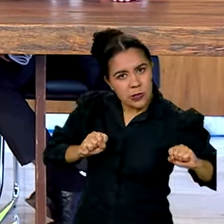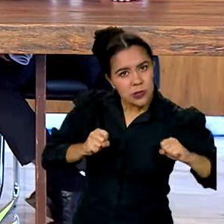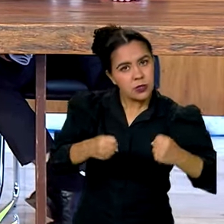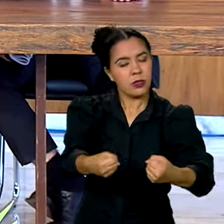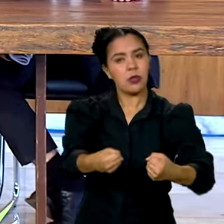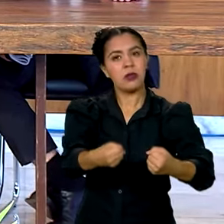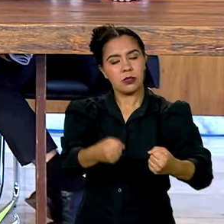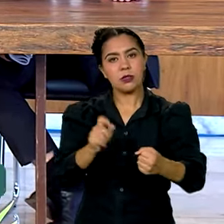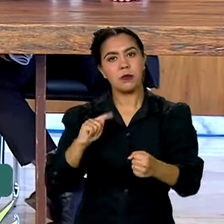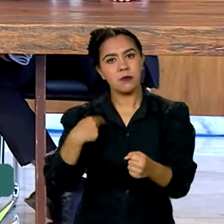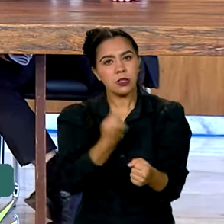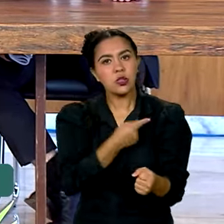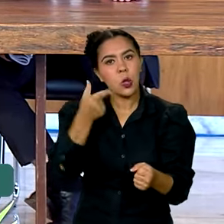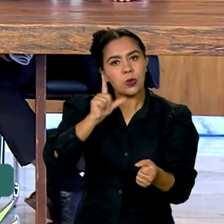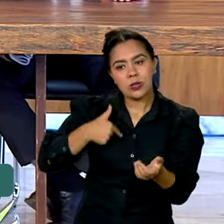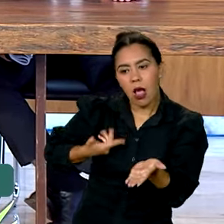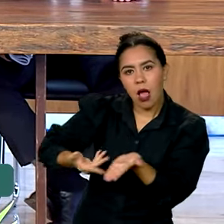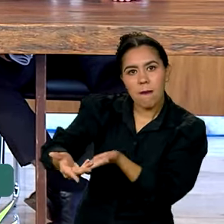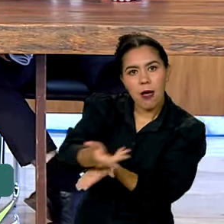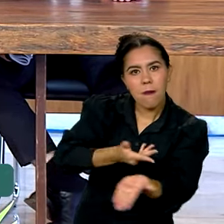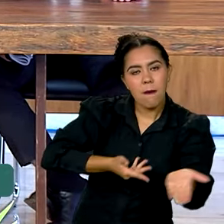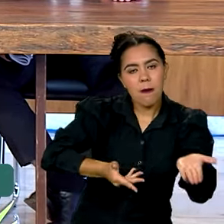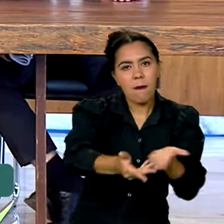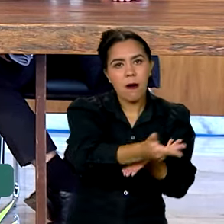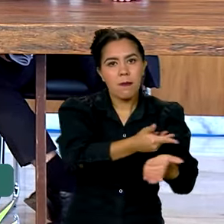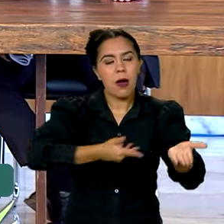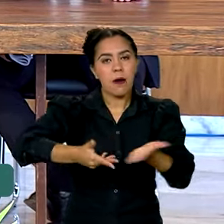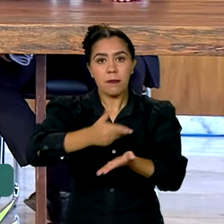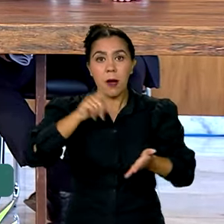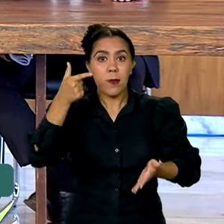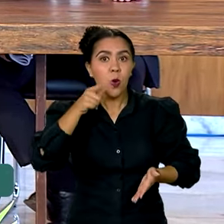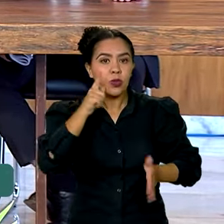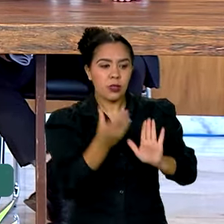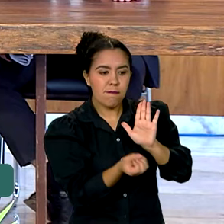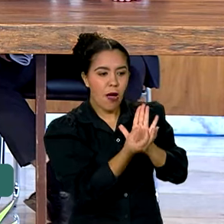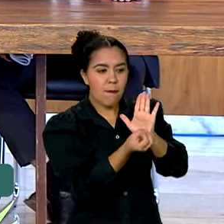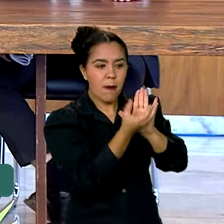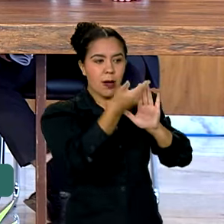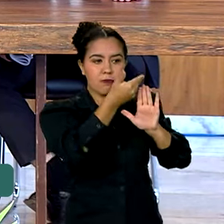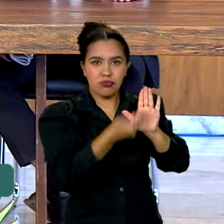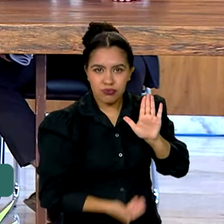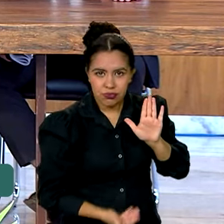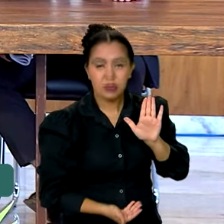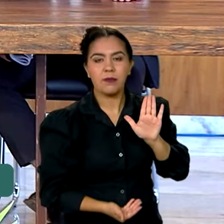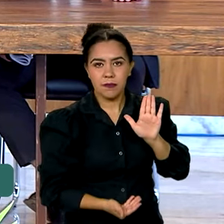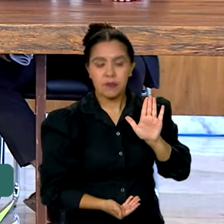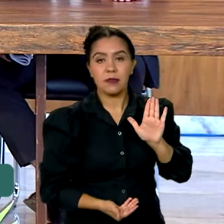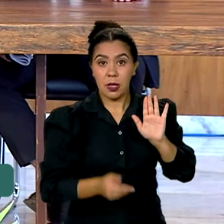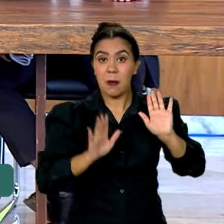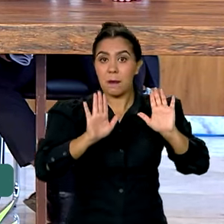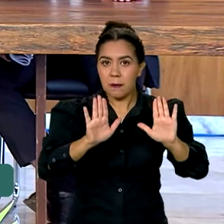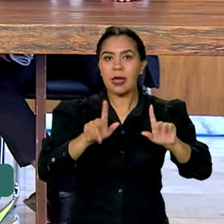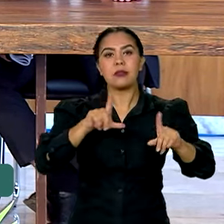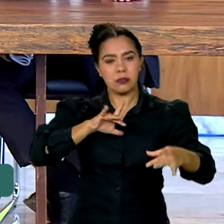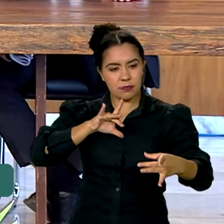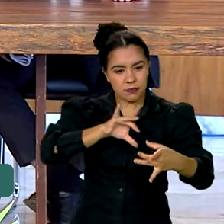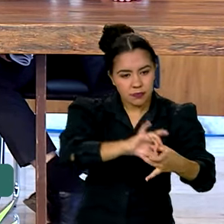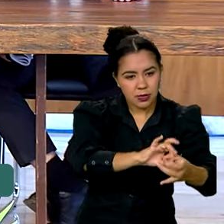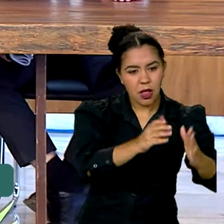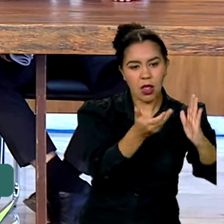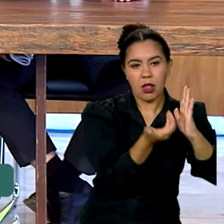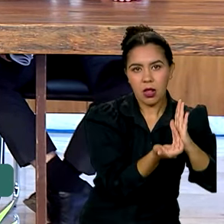nós interagíssemos da forma mais produtiva possível, tanto, sobretudo com a Câmara, no